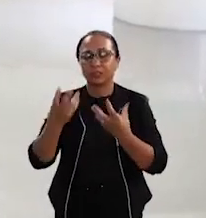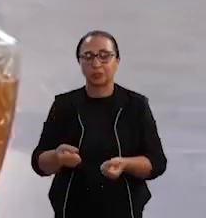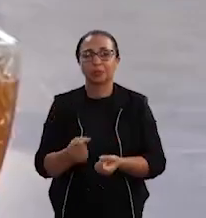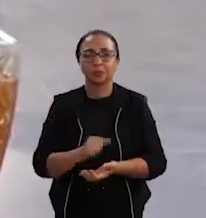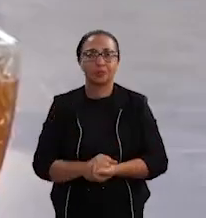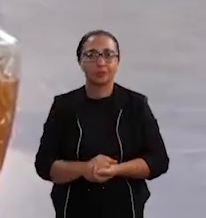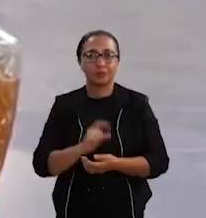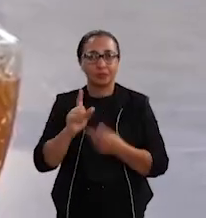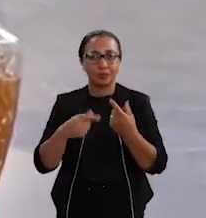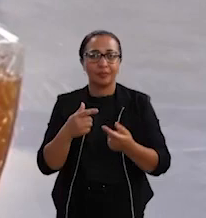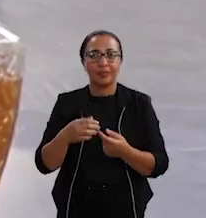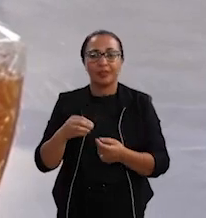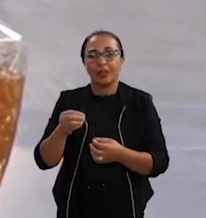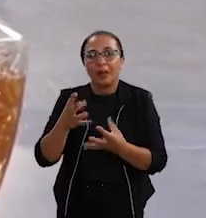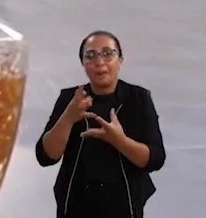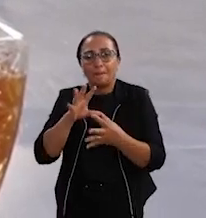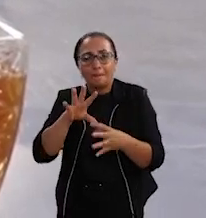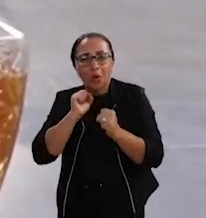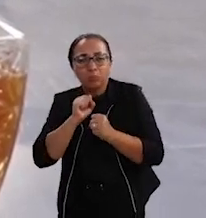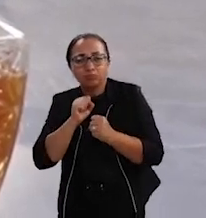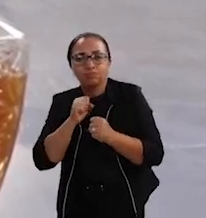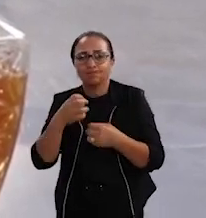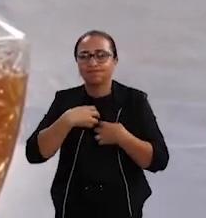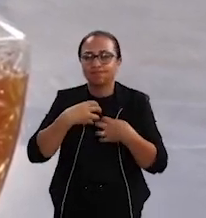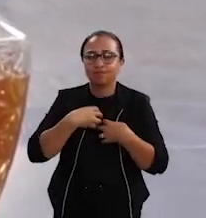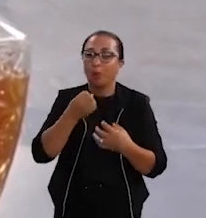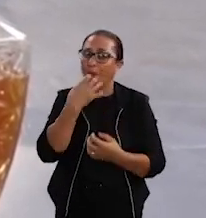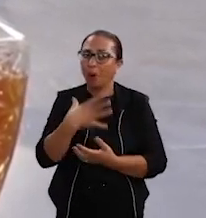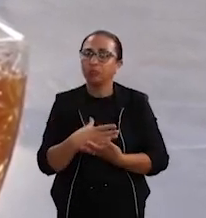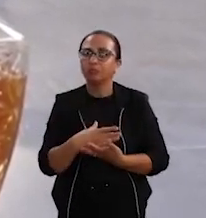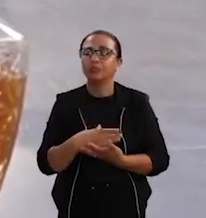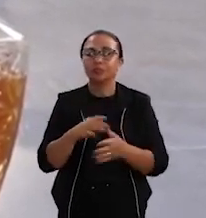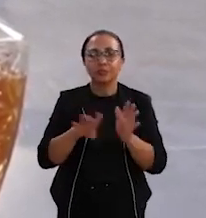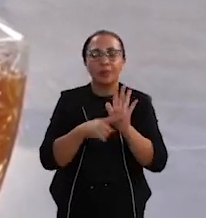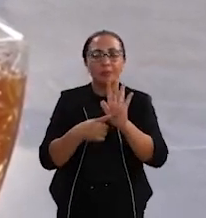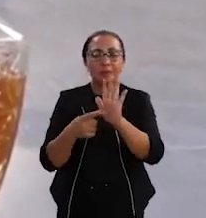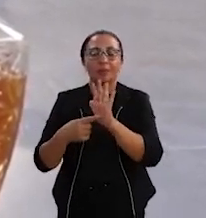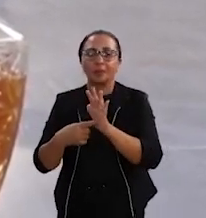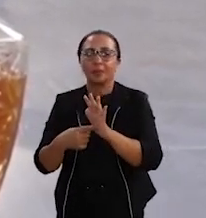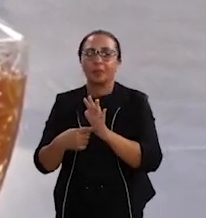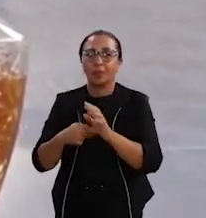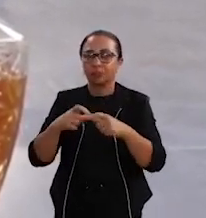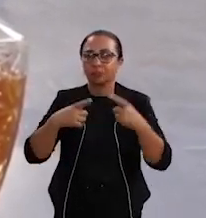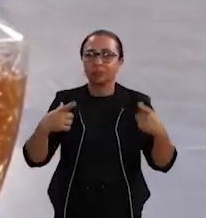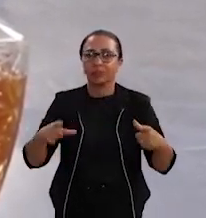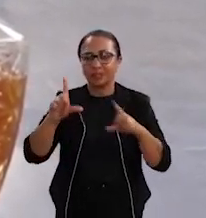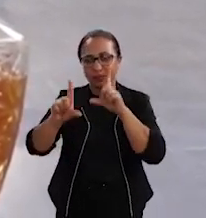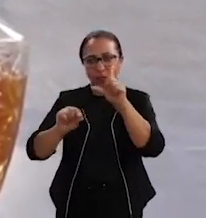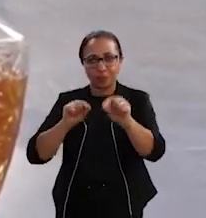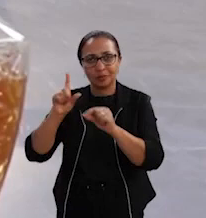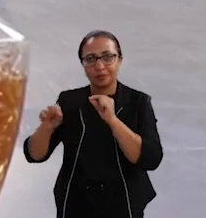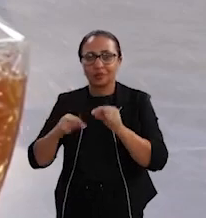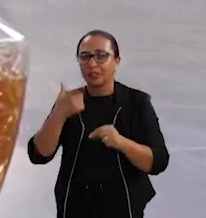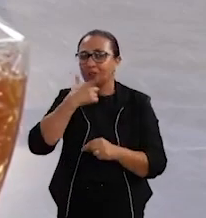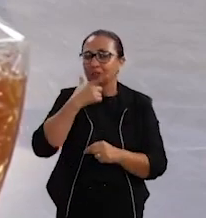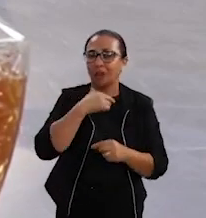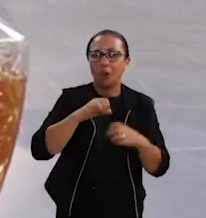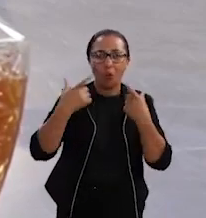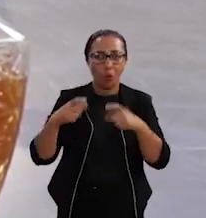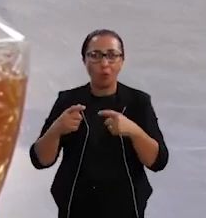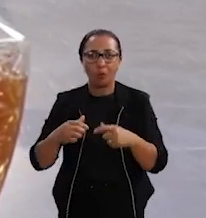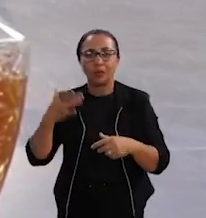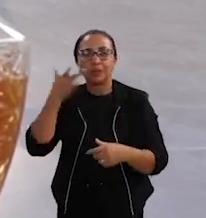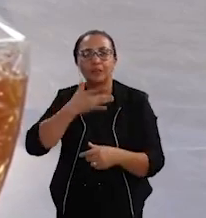aprovação. Além da boa aprovação sensorial, o queijo também apresentou uma grande intenção de compra, sendo destacados os queijos,